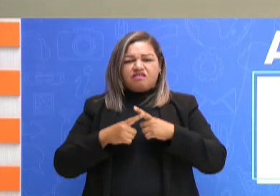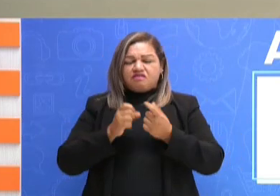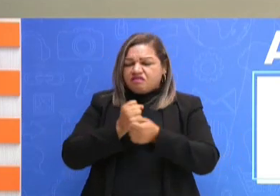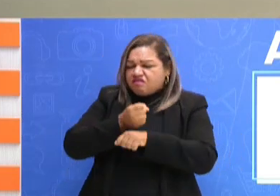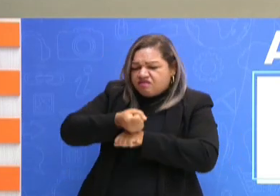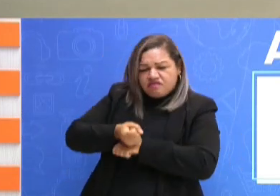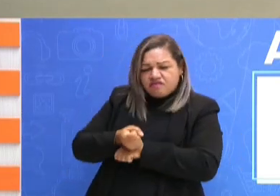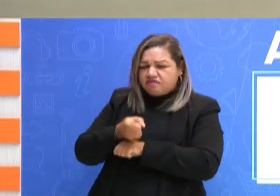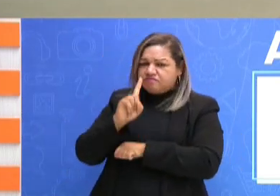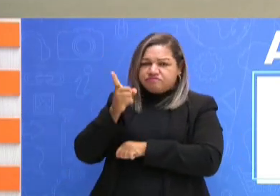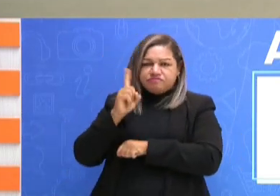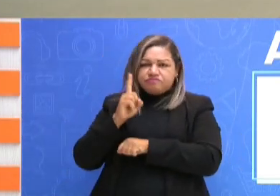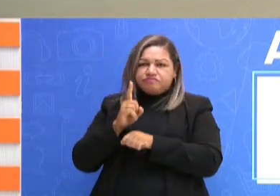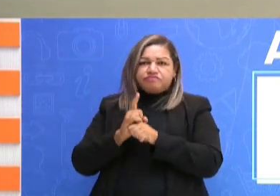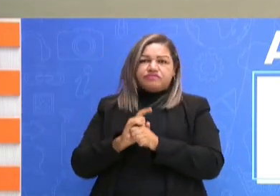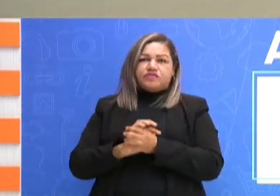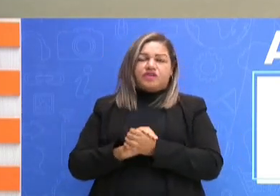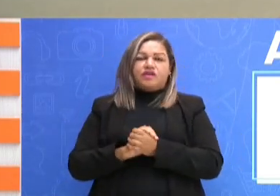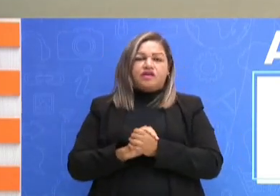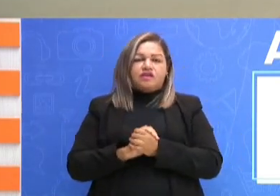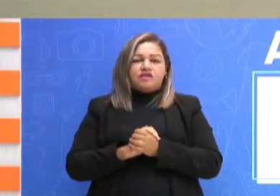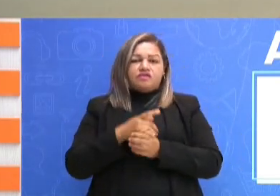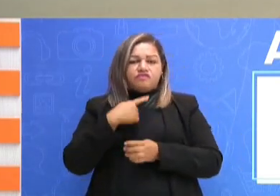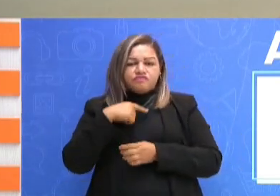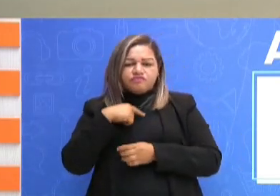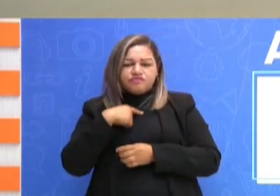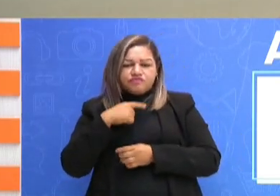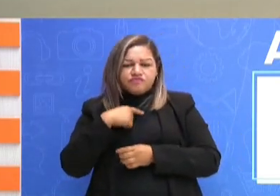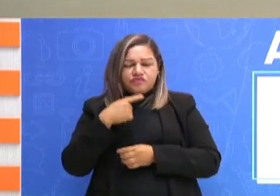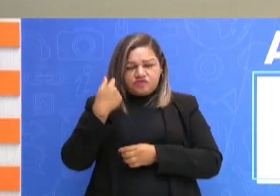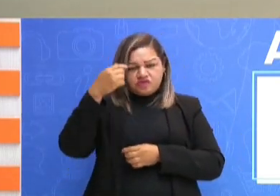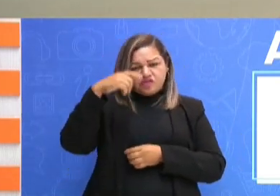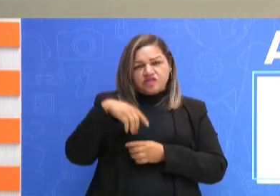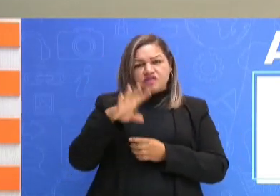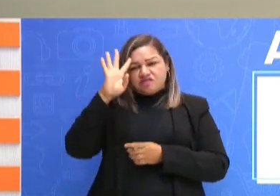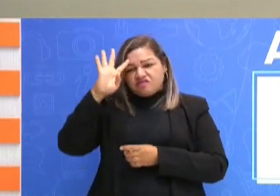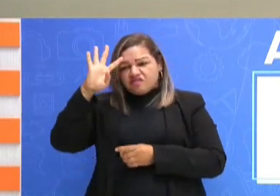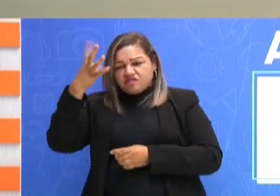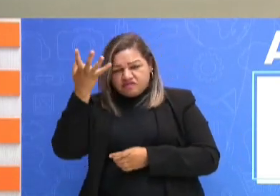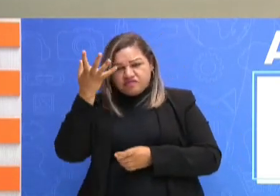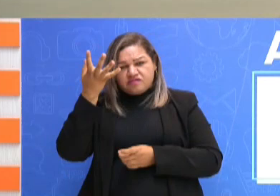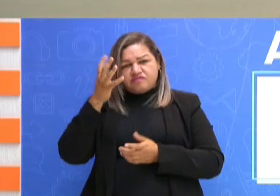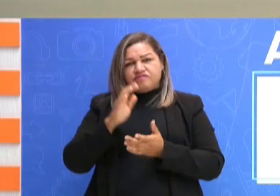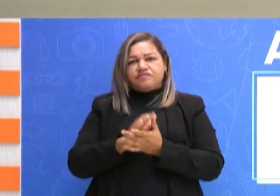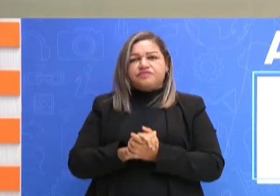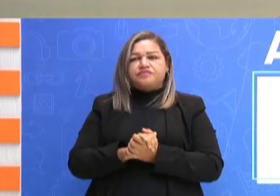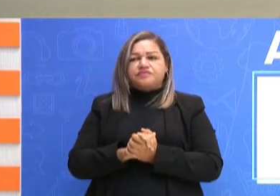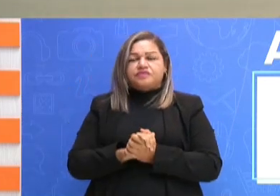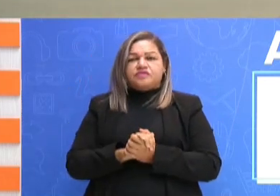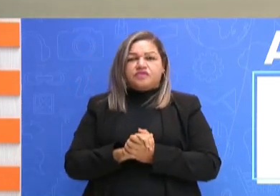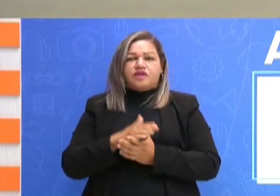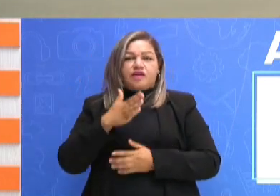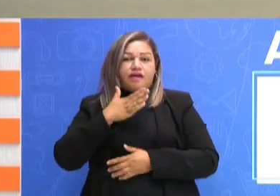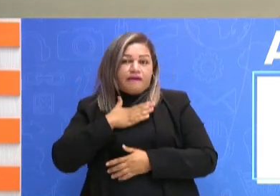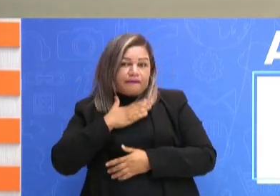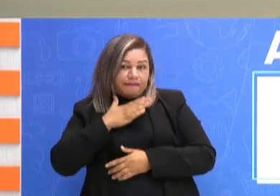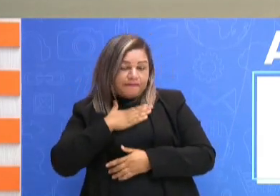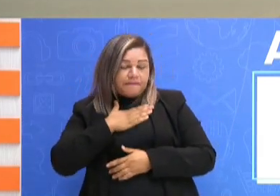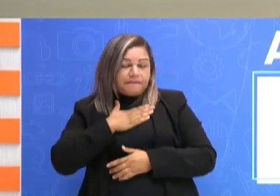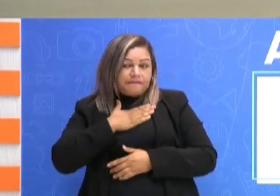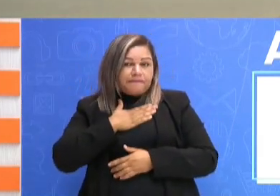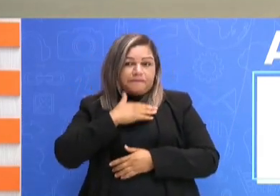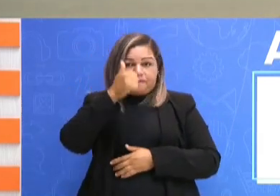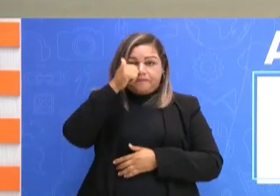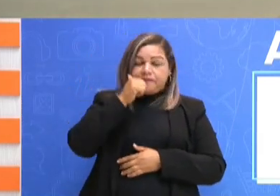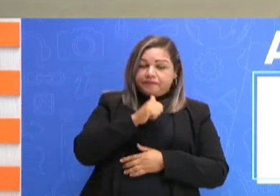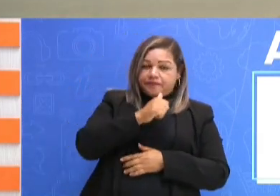segui-lo. Foi uma determinação minha. Foi uma decisão minha de segui-lo. Minha filha, que